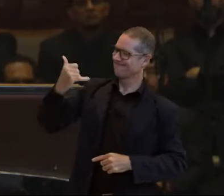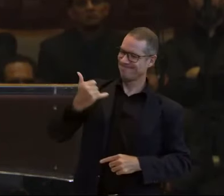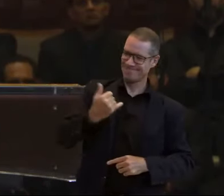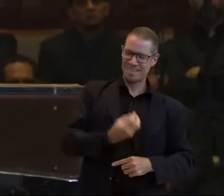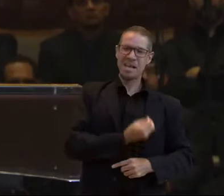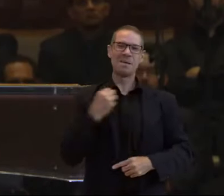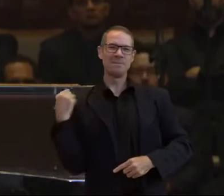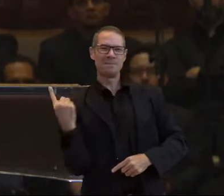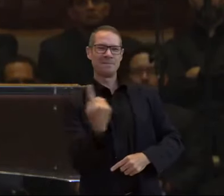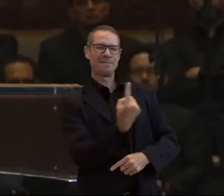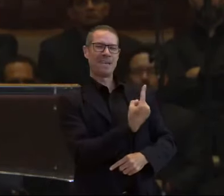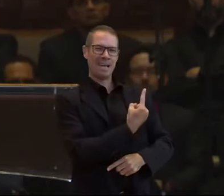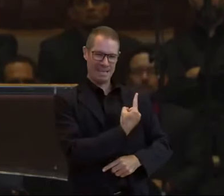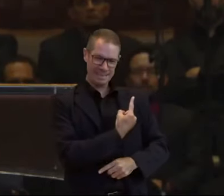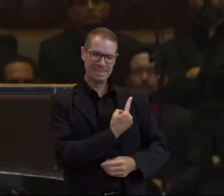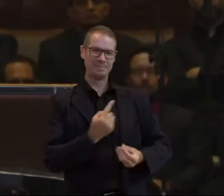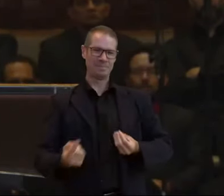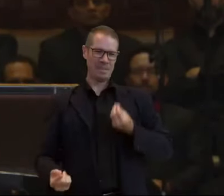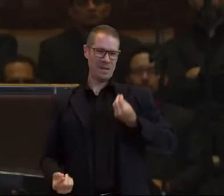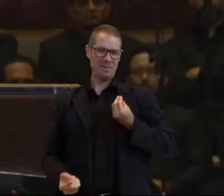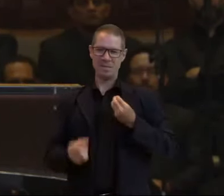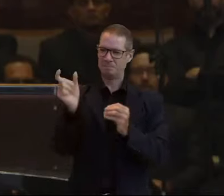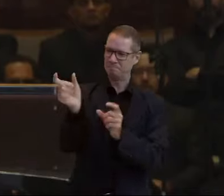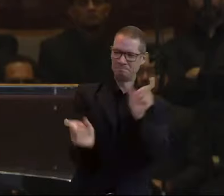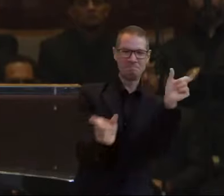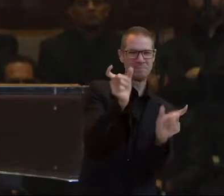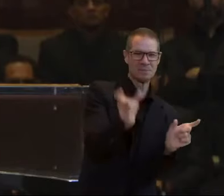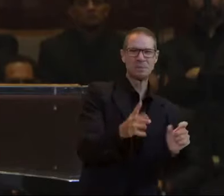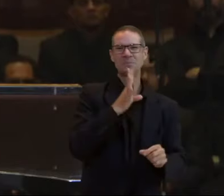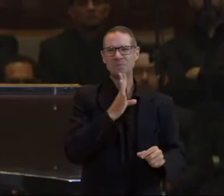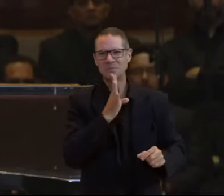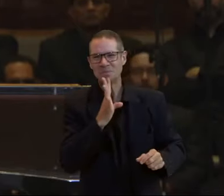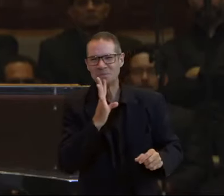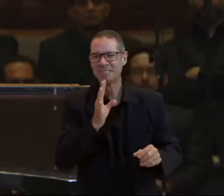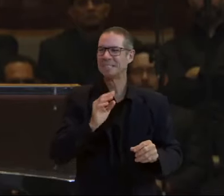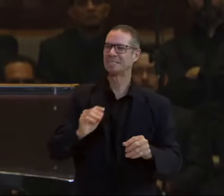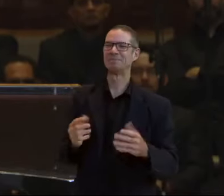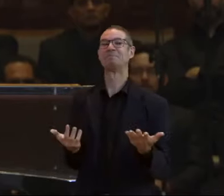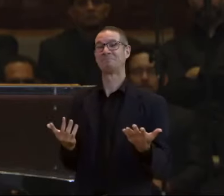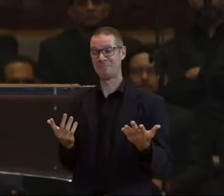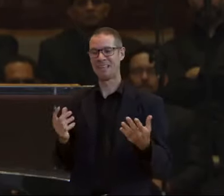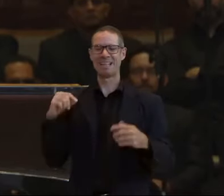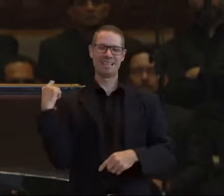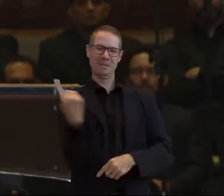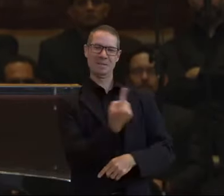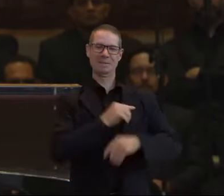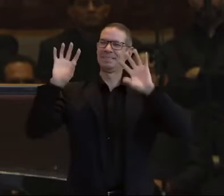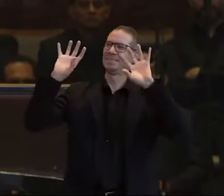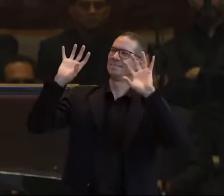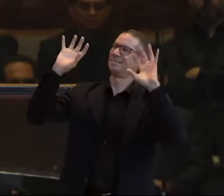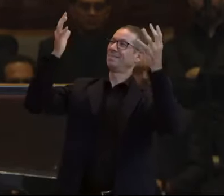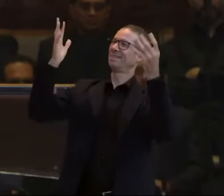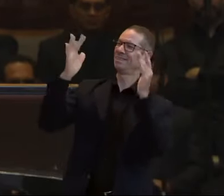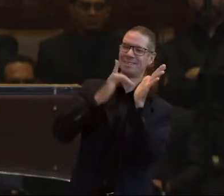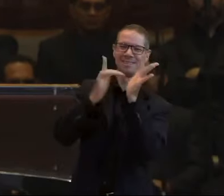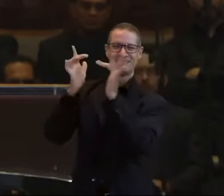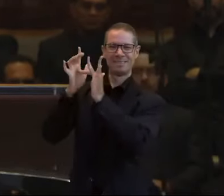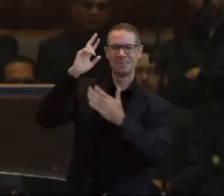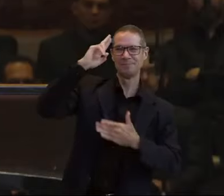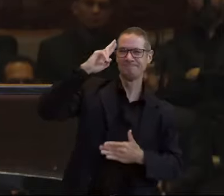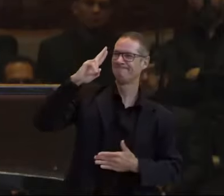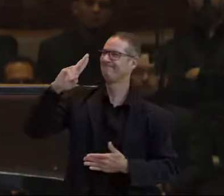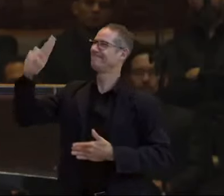vidas e nas vidas das pessoas que nós conhecemos, nós celebramos Jesus,